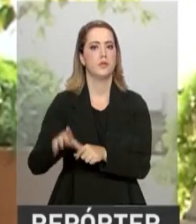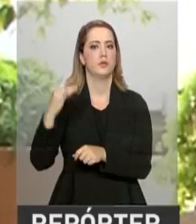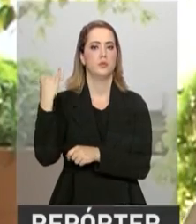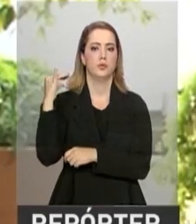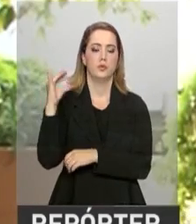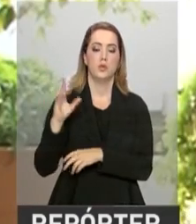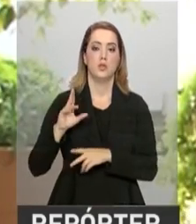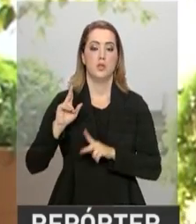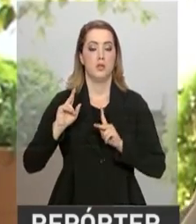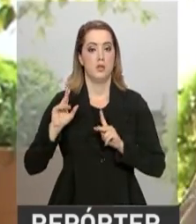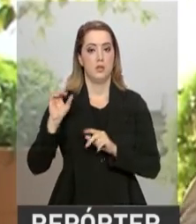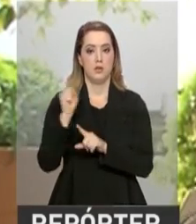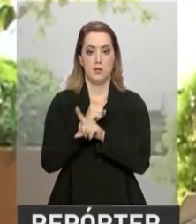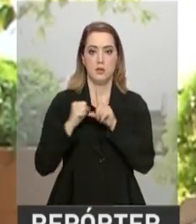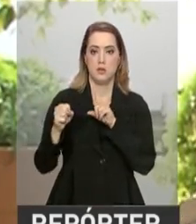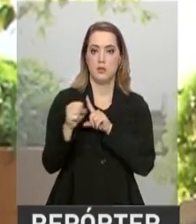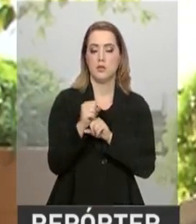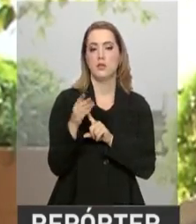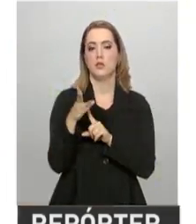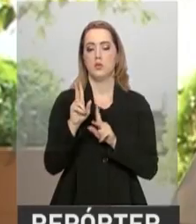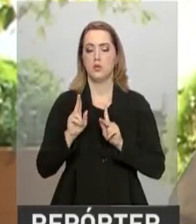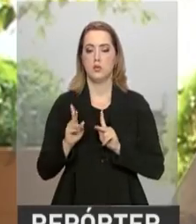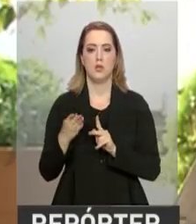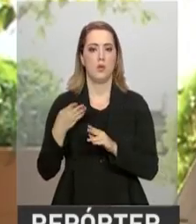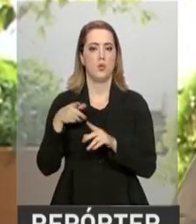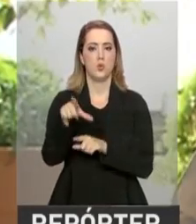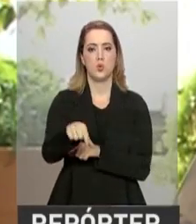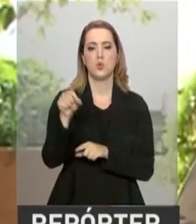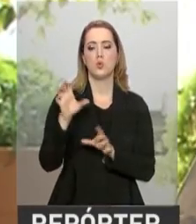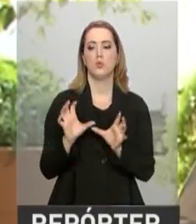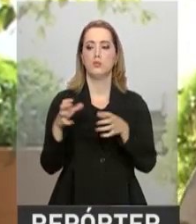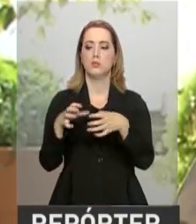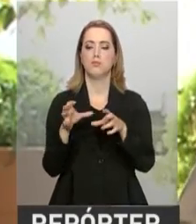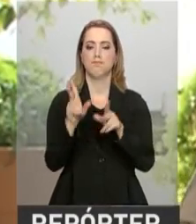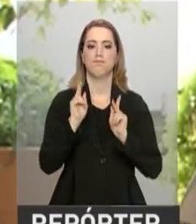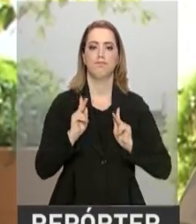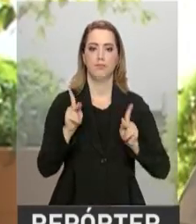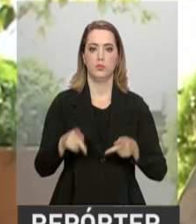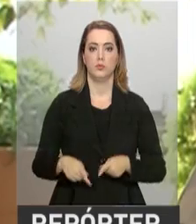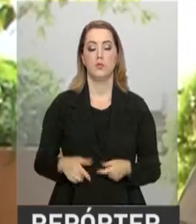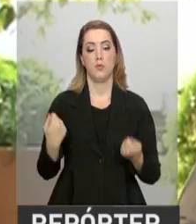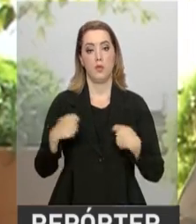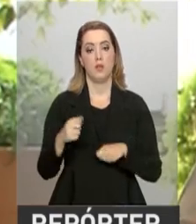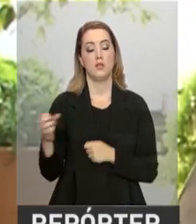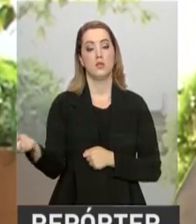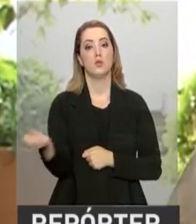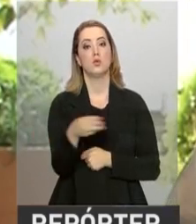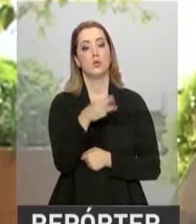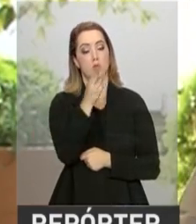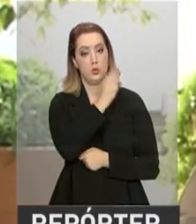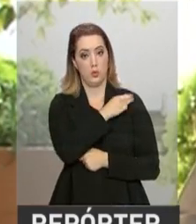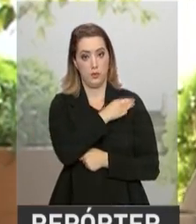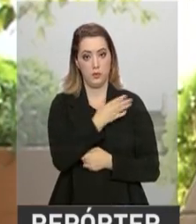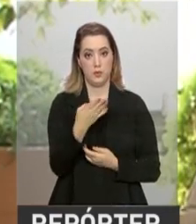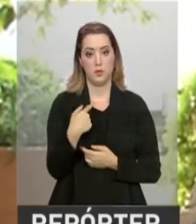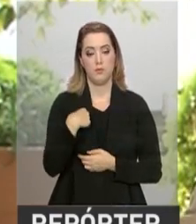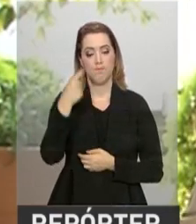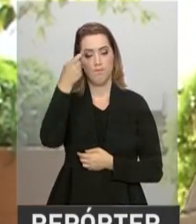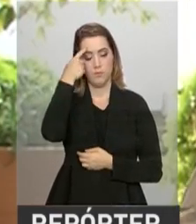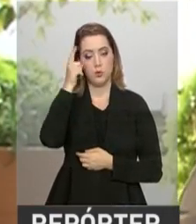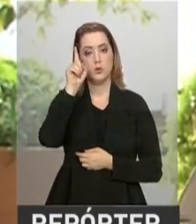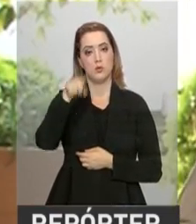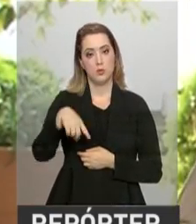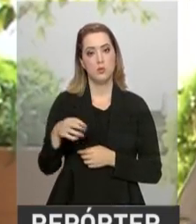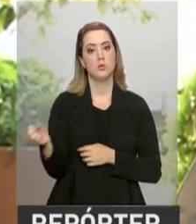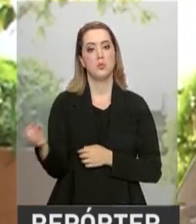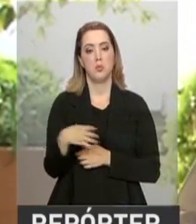Sociais ele vai mais para a área das humanidades o jovem de hoje precisa dessa nova escola e eu entendo que esse modelo pode